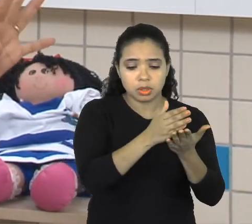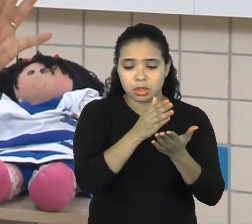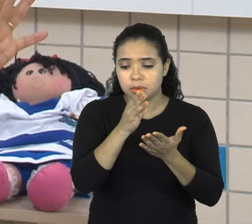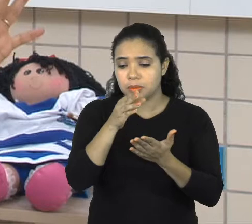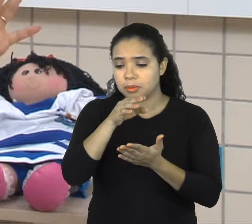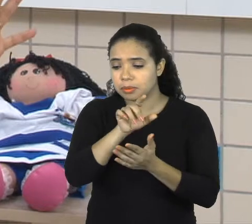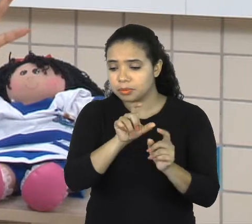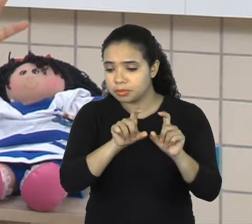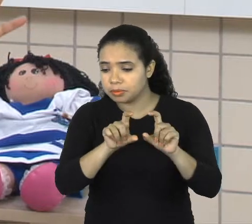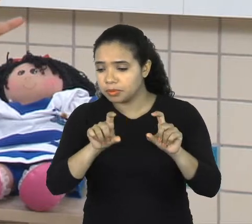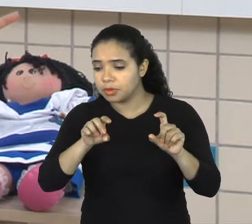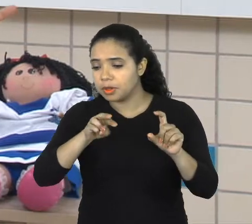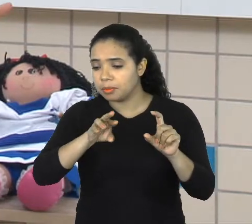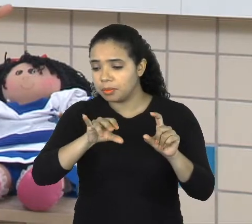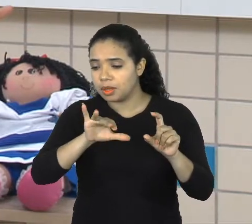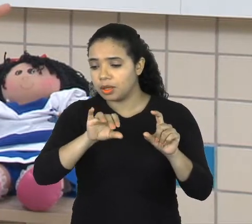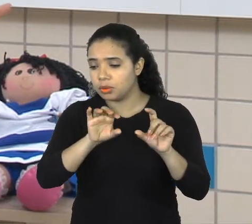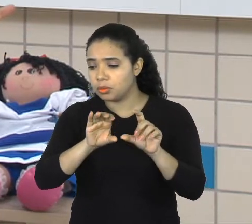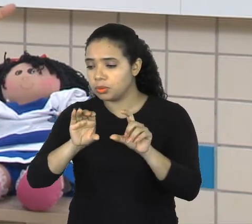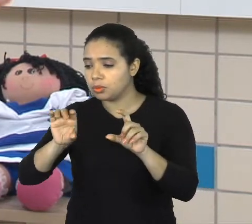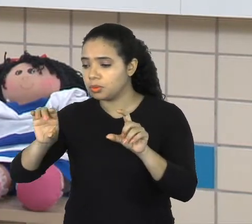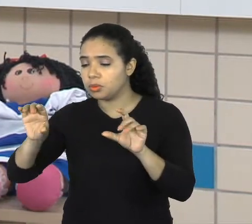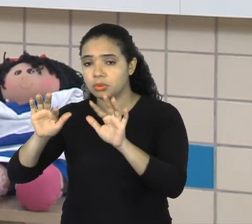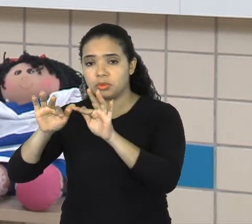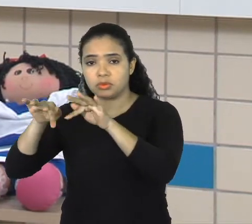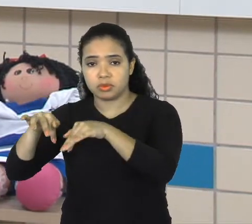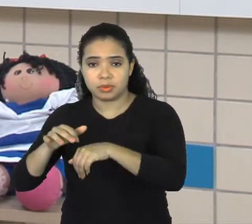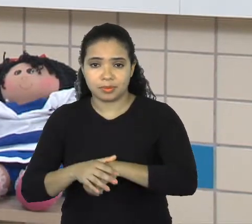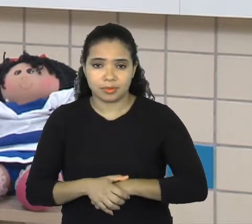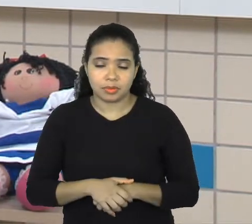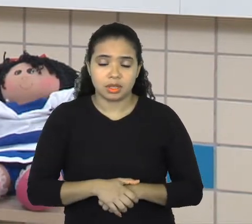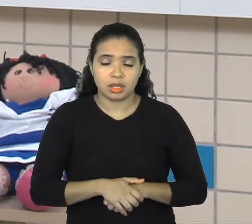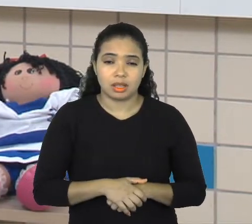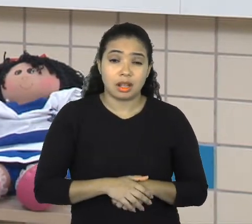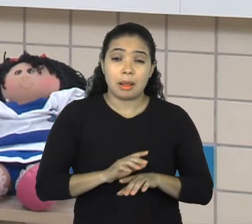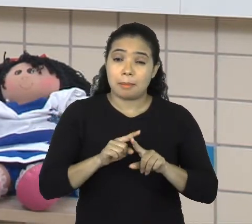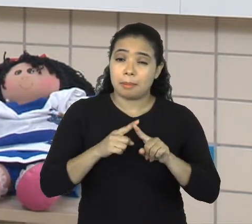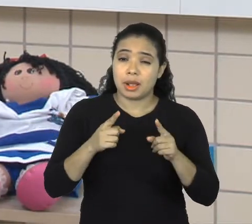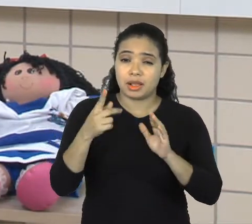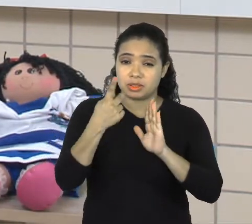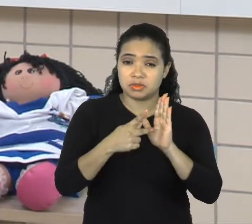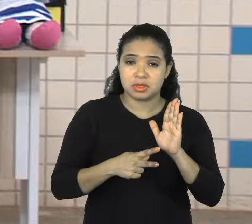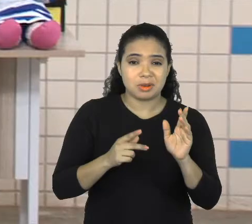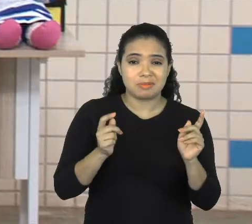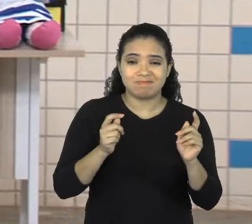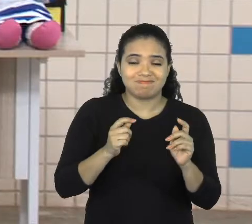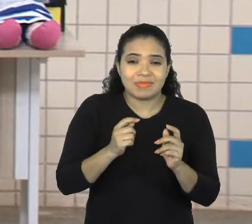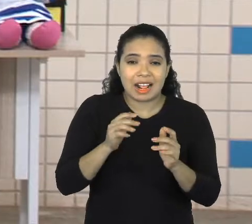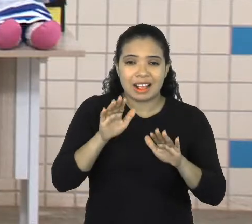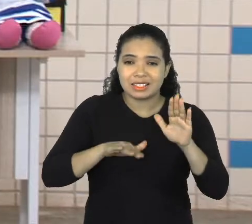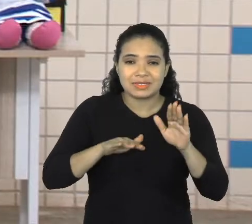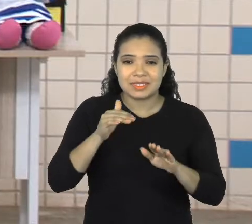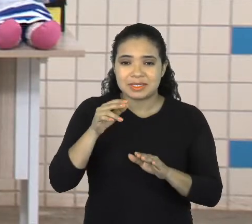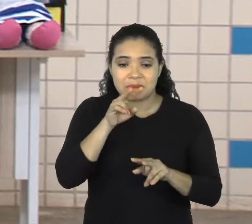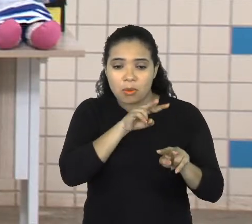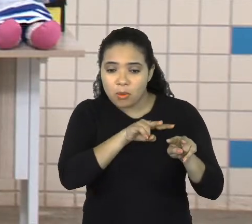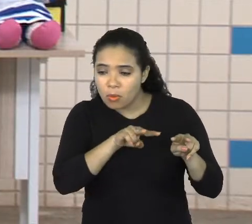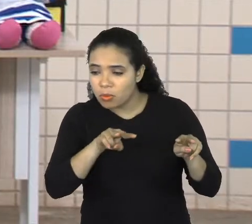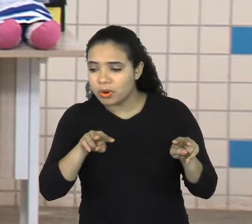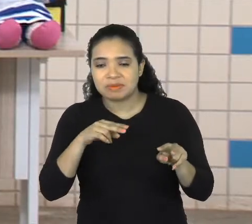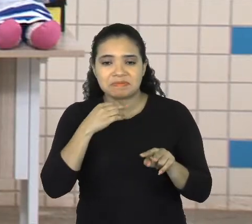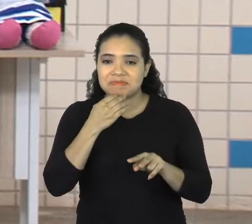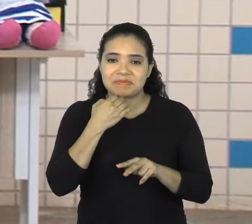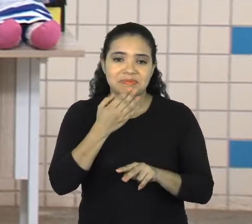ver logo o início, o título. No poema visual, nem sempre é possível isso acontecer. Vamos observar o segundo poema para você